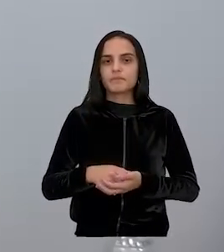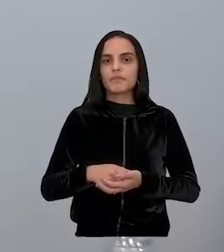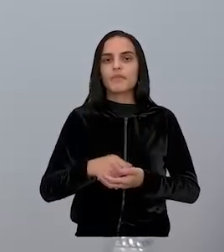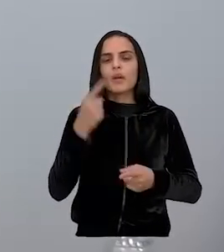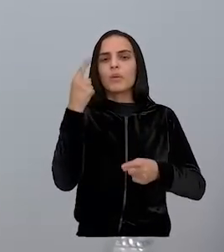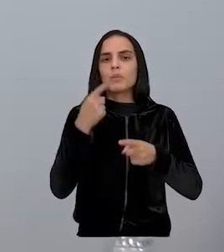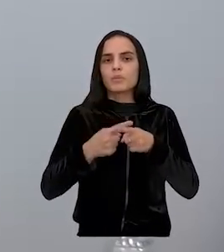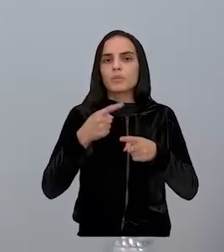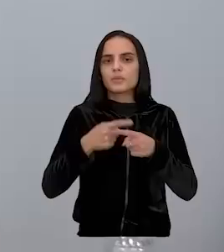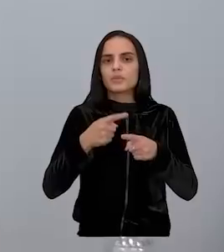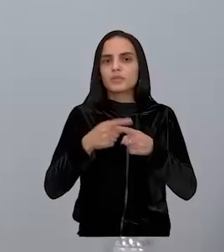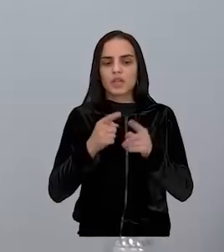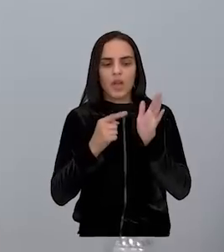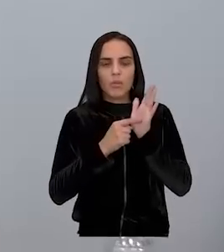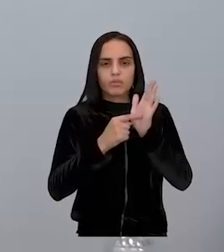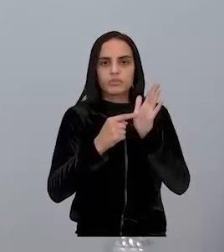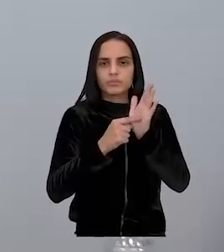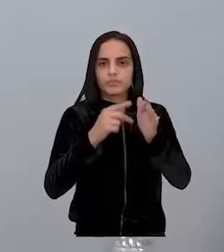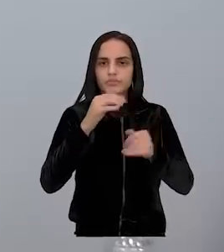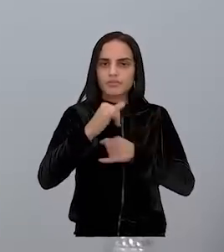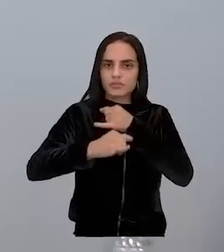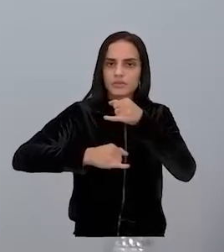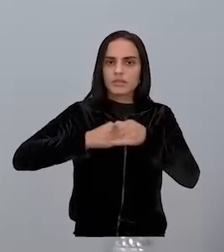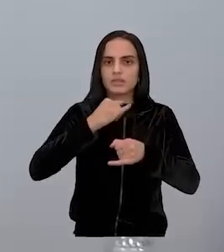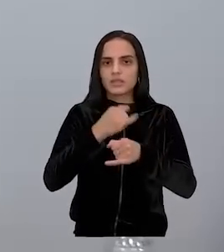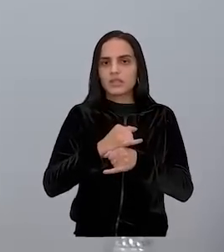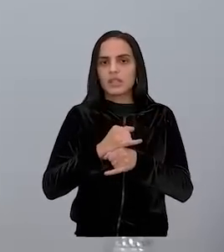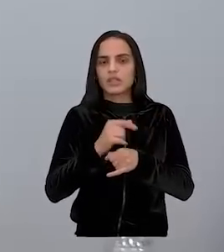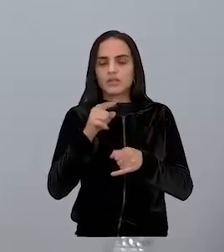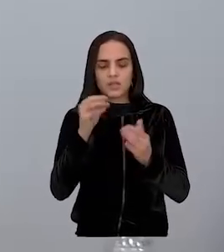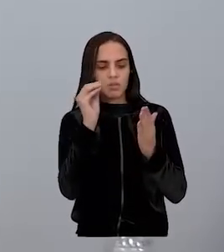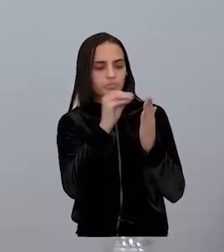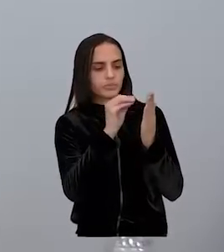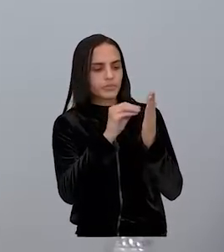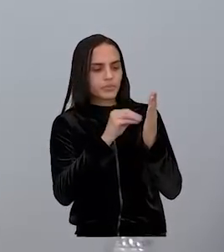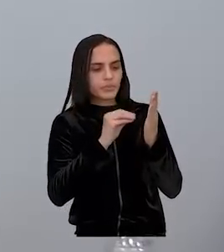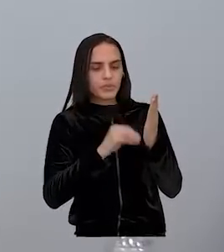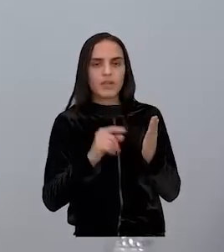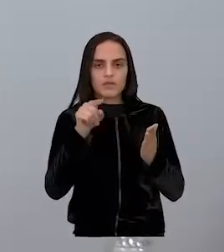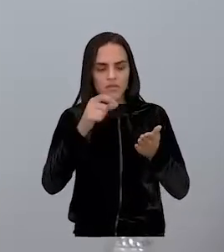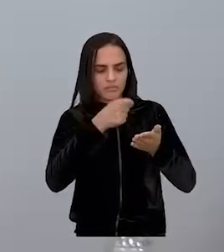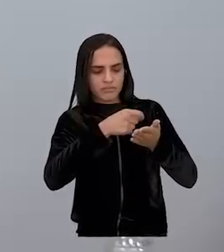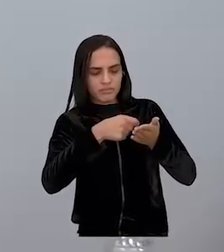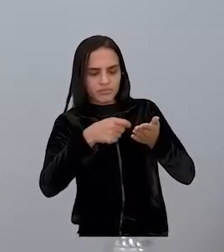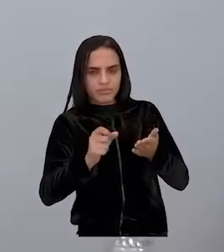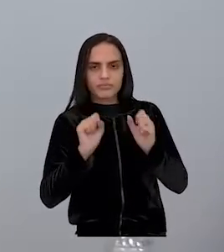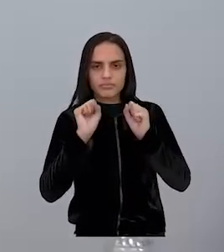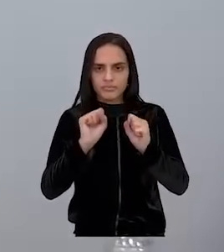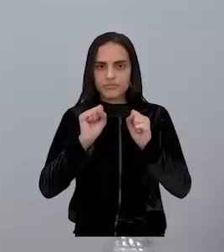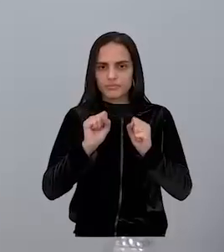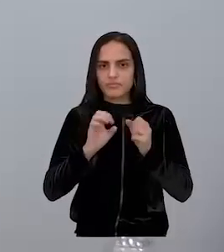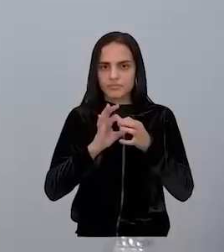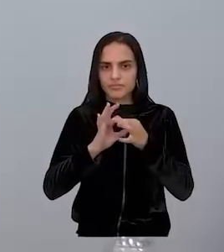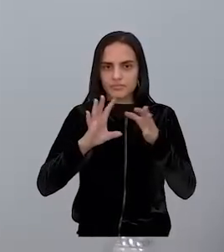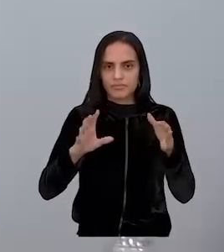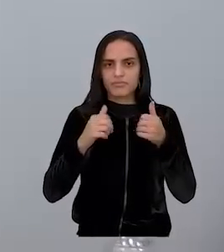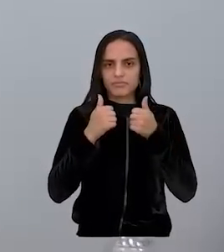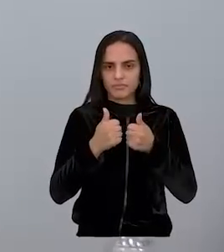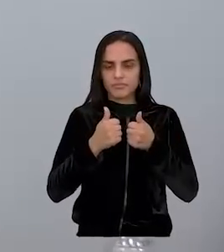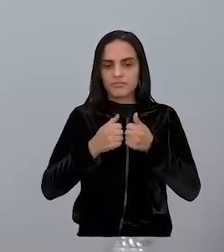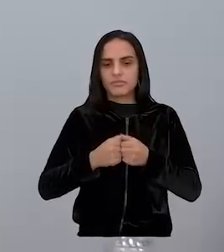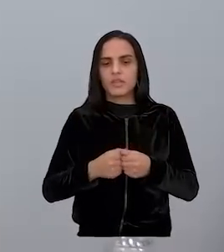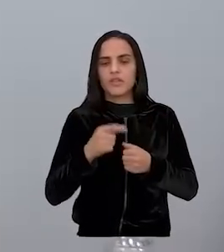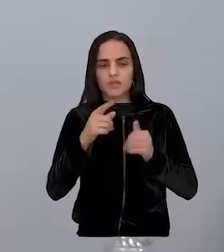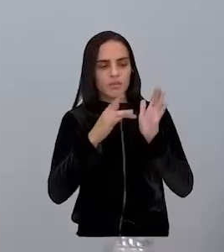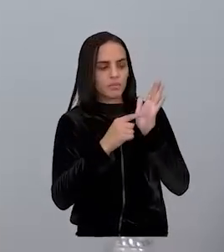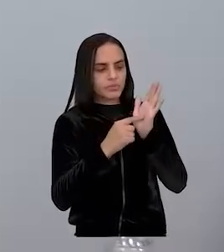nos expomos tanto na internet? Quando vocês postam alguma coisa, façam aí uma anotação, façam um semanário, né? Quando